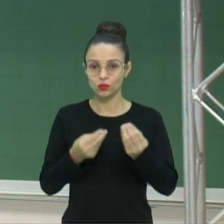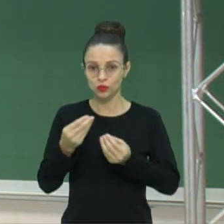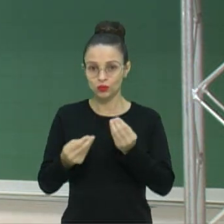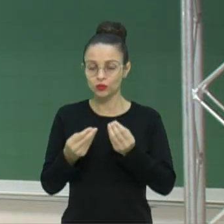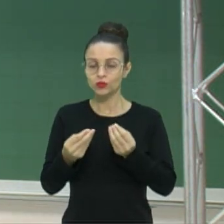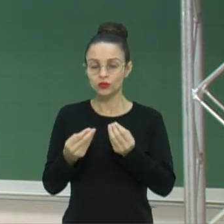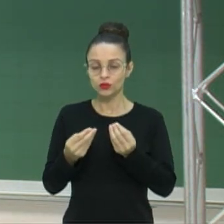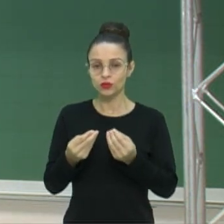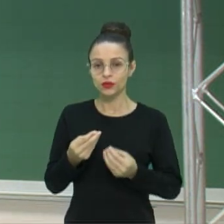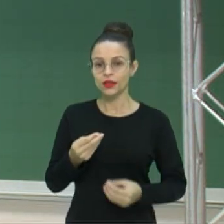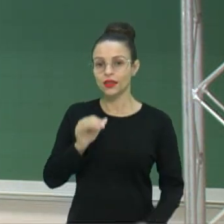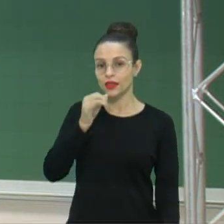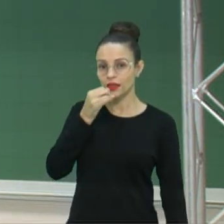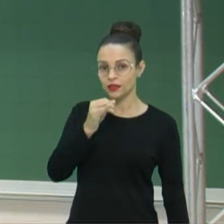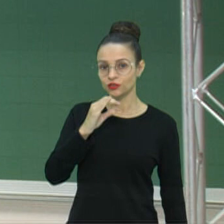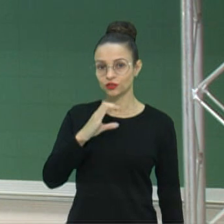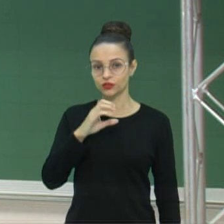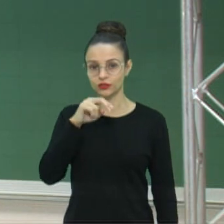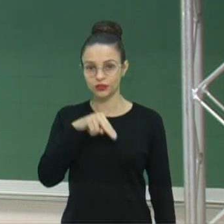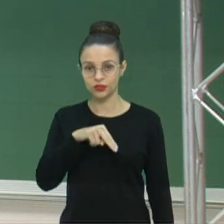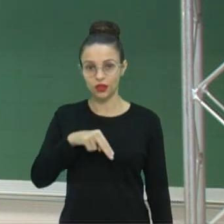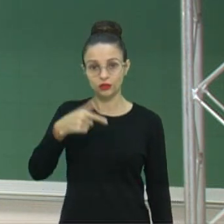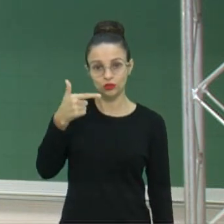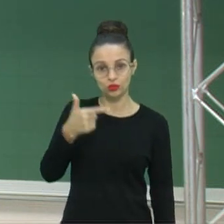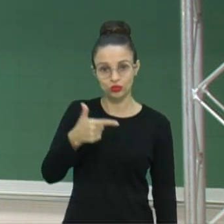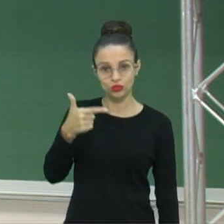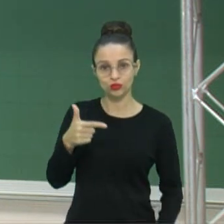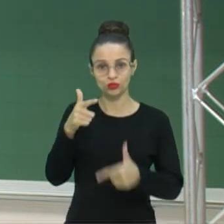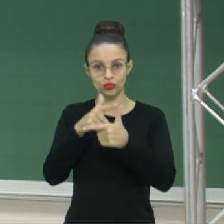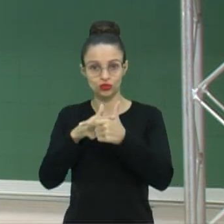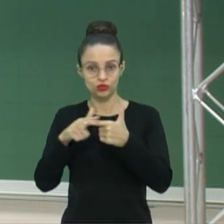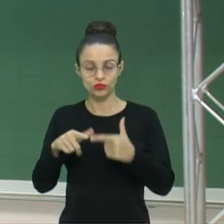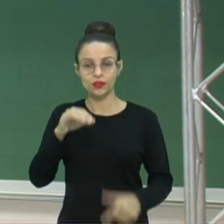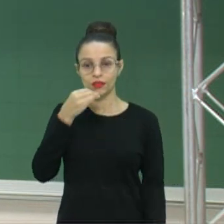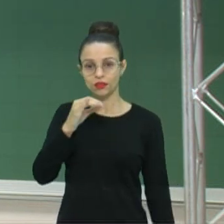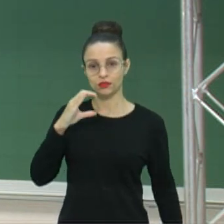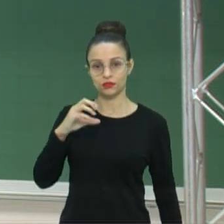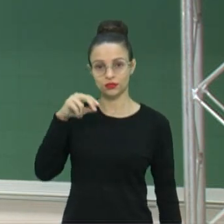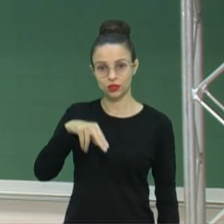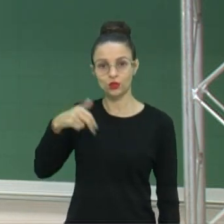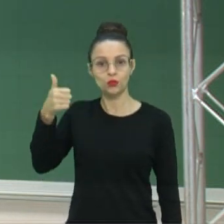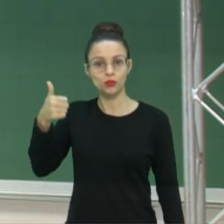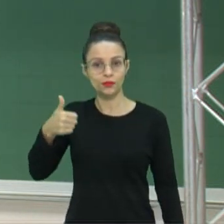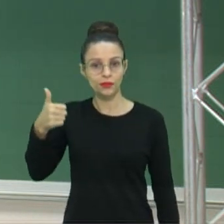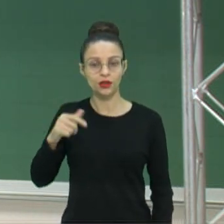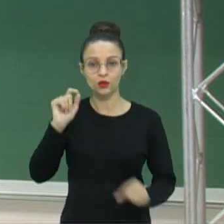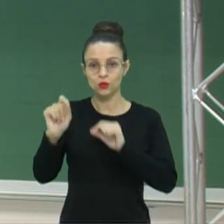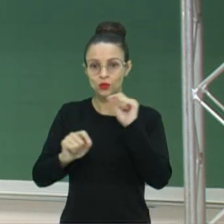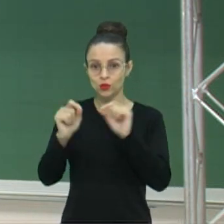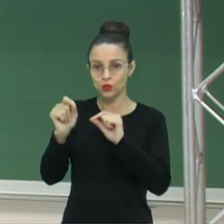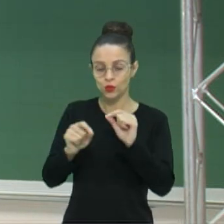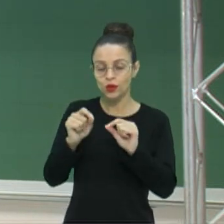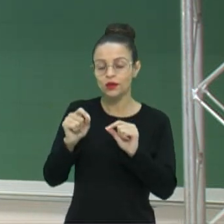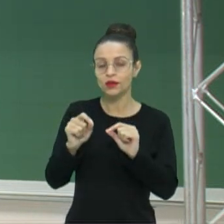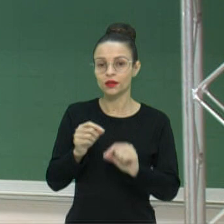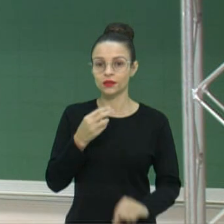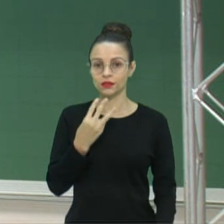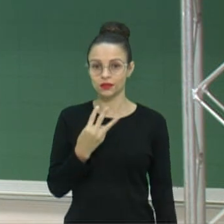seguinte. A energia cinética do segundo caso dividido pela energia cinética do primeiro caso seria igual